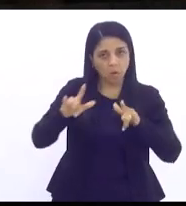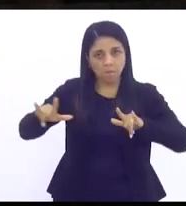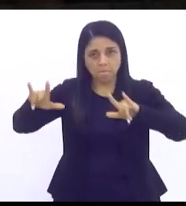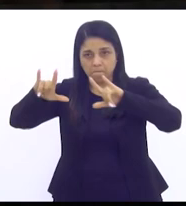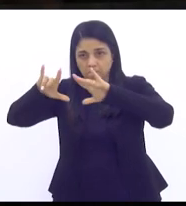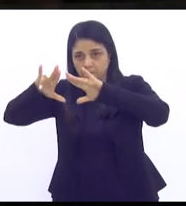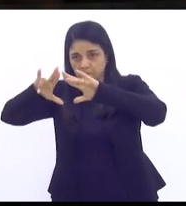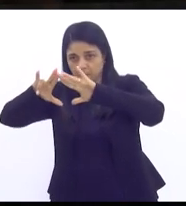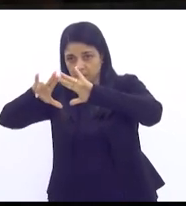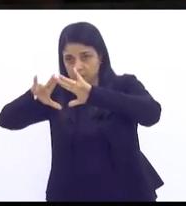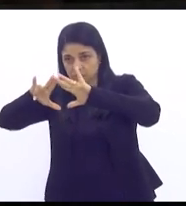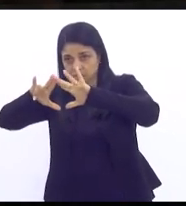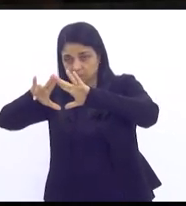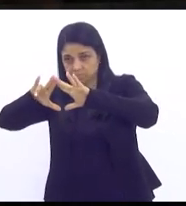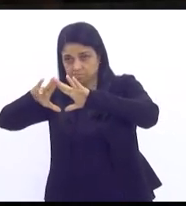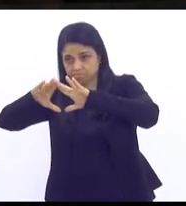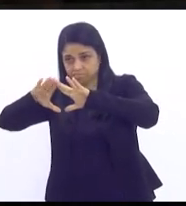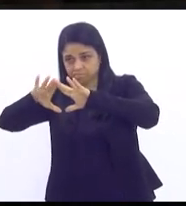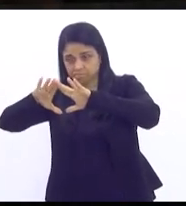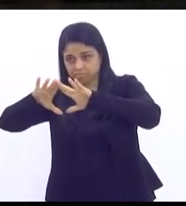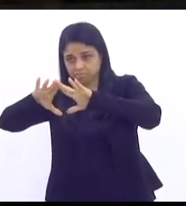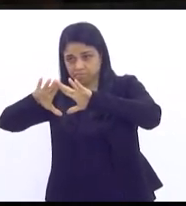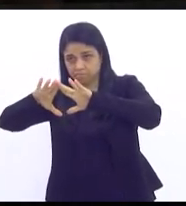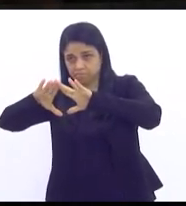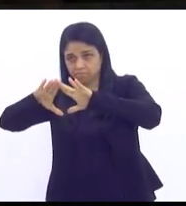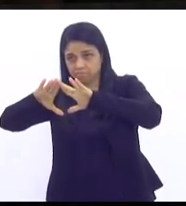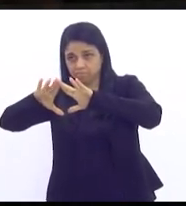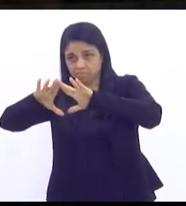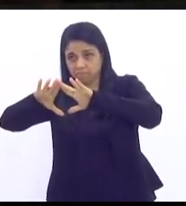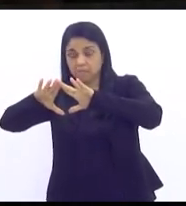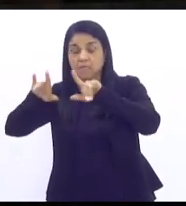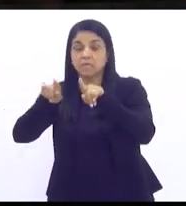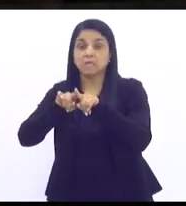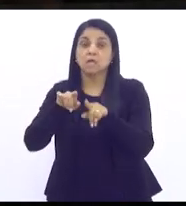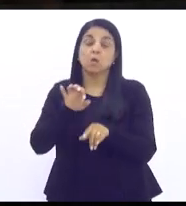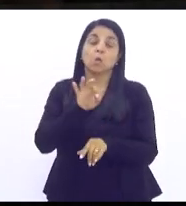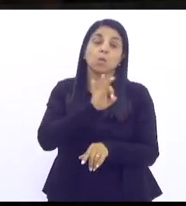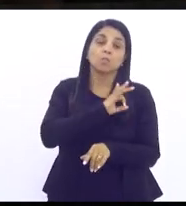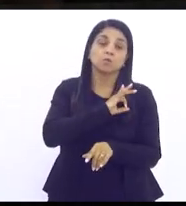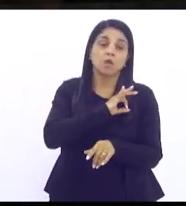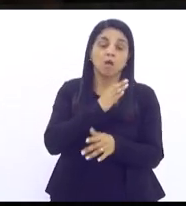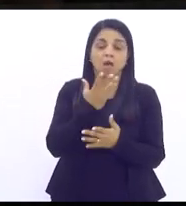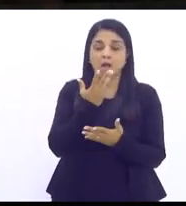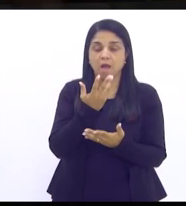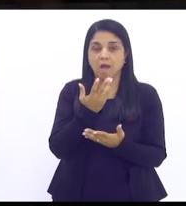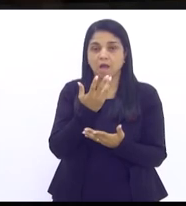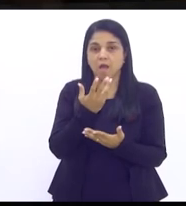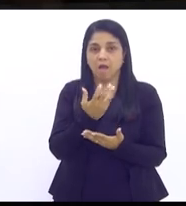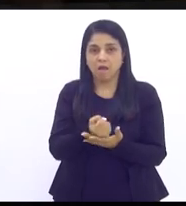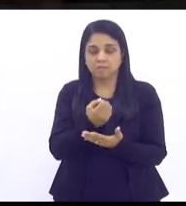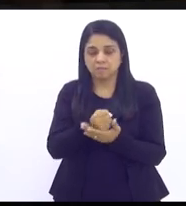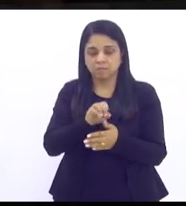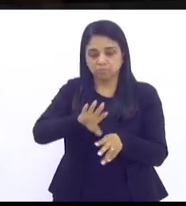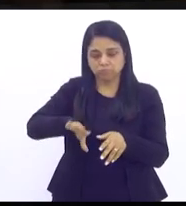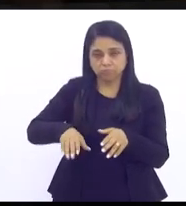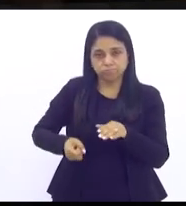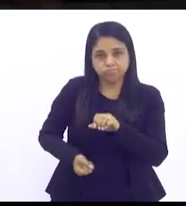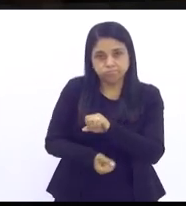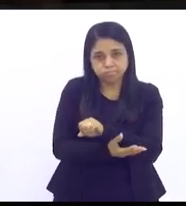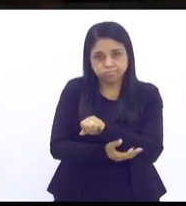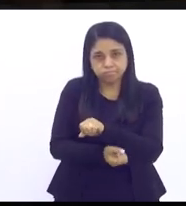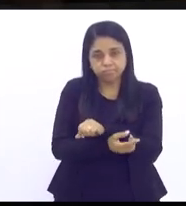que policiais podiam estar aceitando o suborno na área do